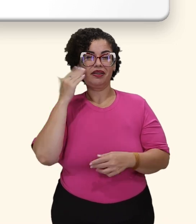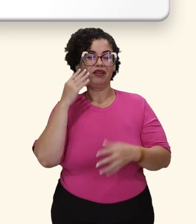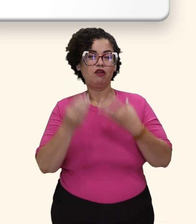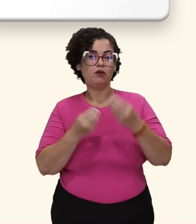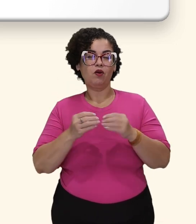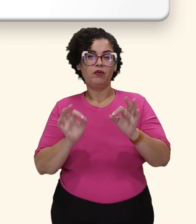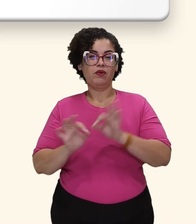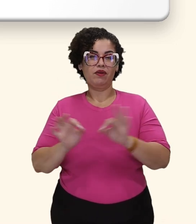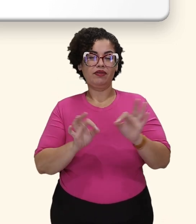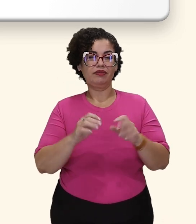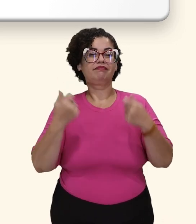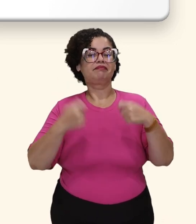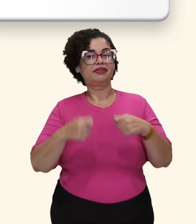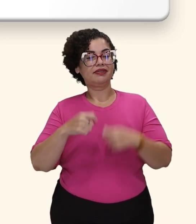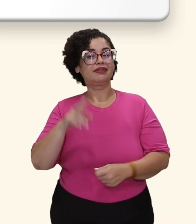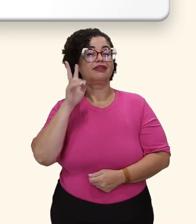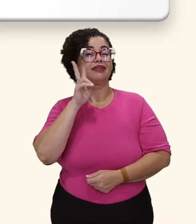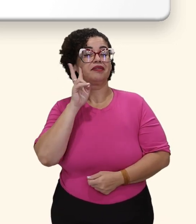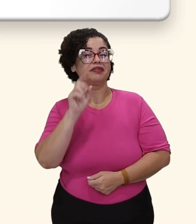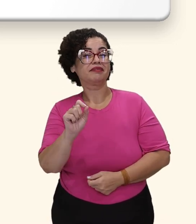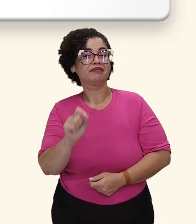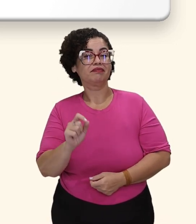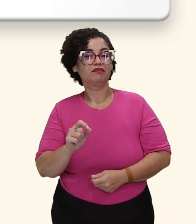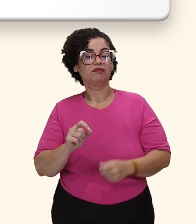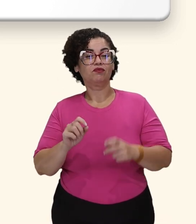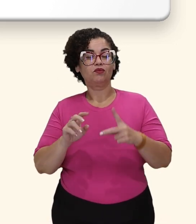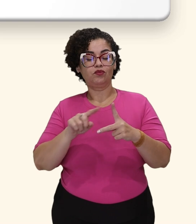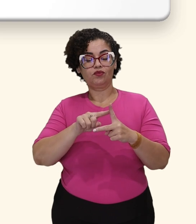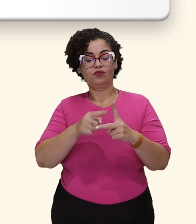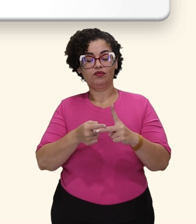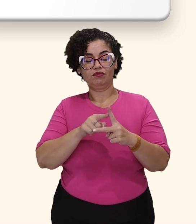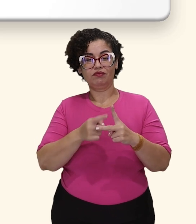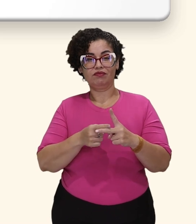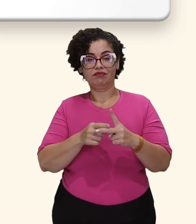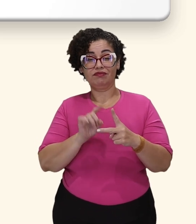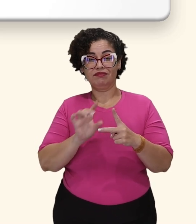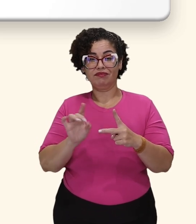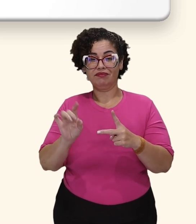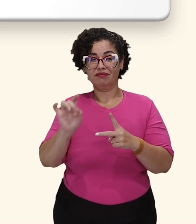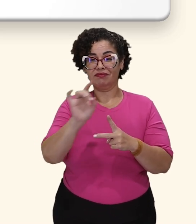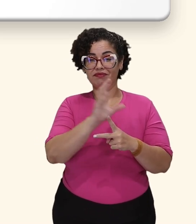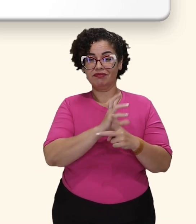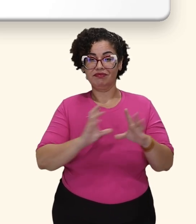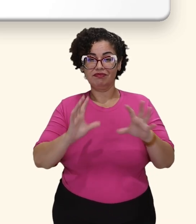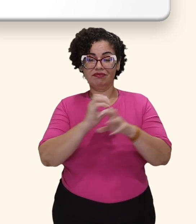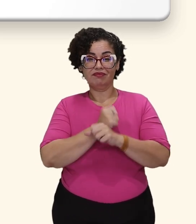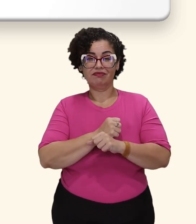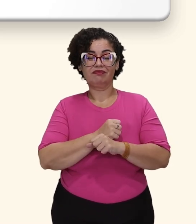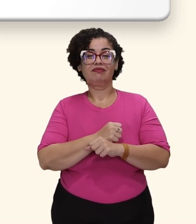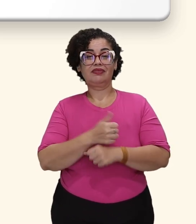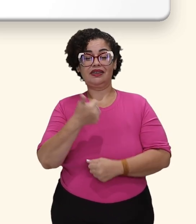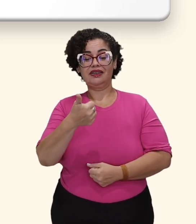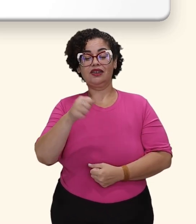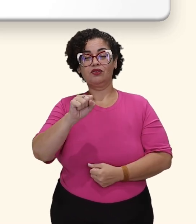E para entender essa classificação, é preciso lembrar que, juntando todos os ângulos internos do triângulo, nós vamos ter ali